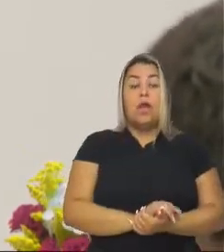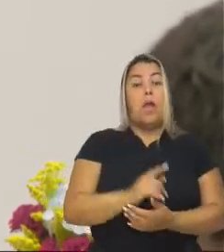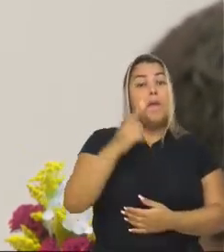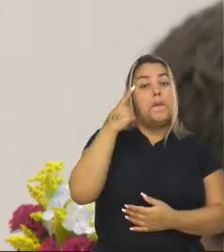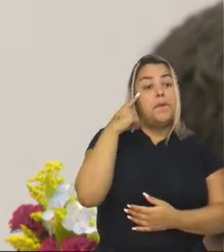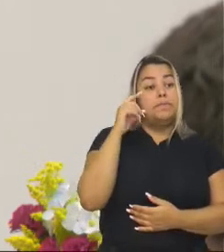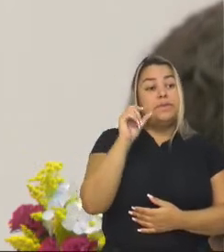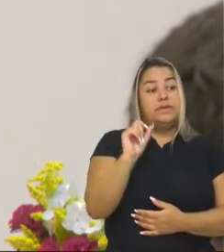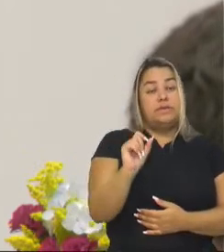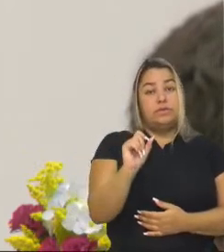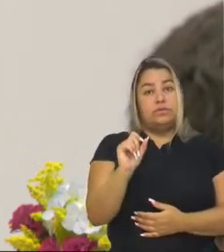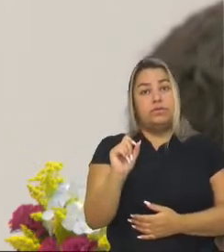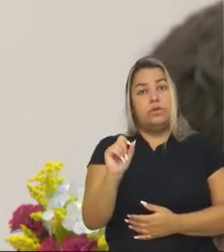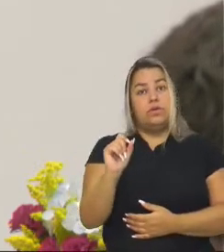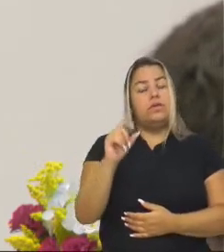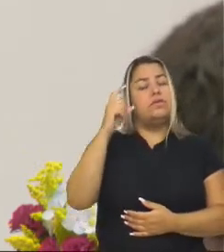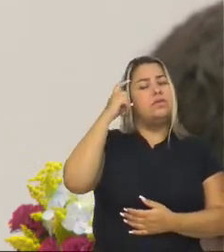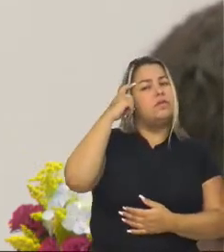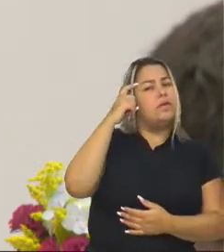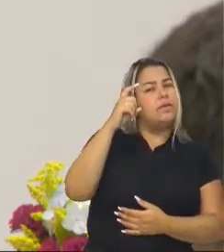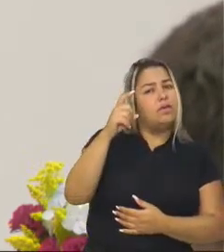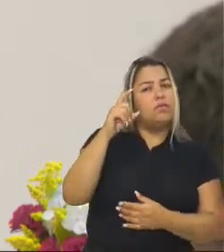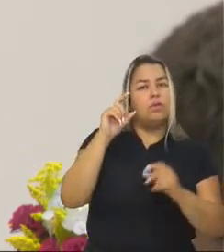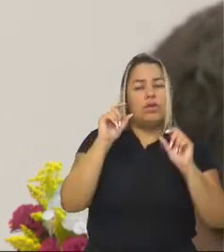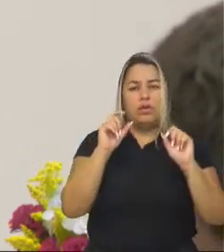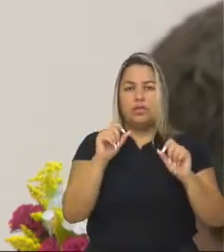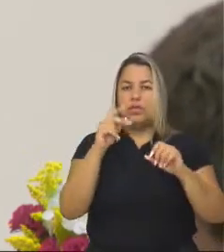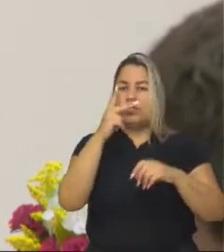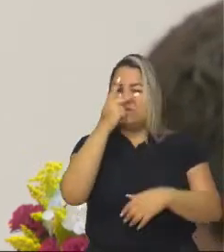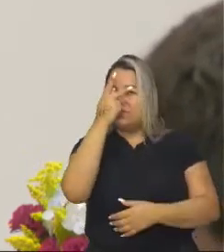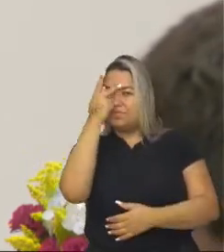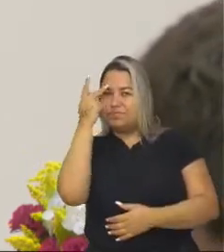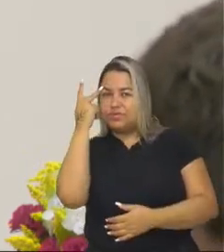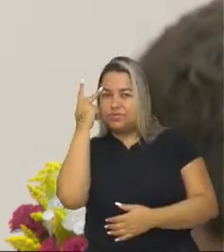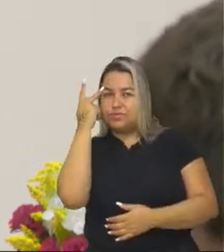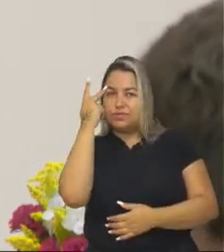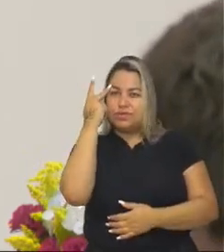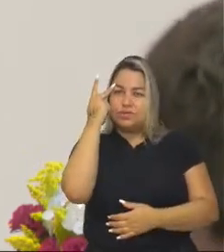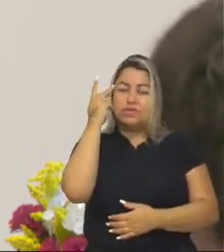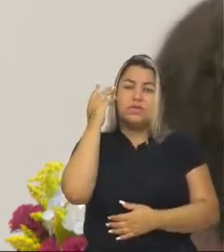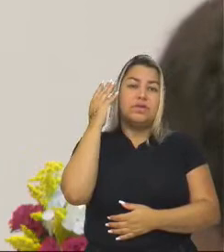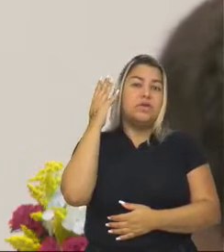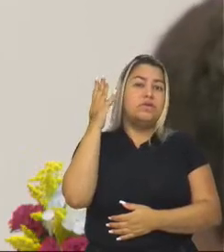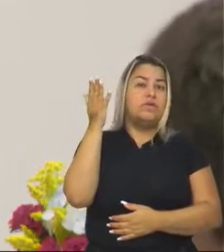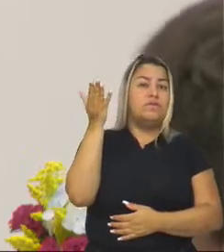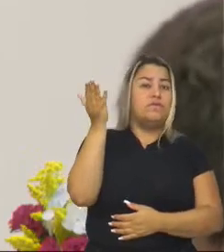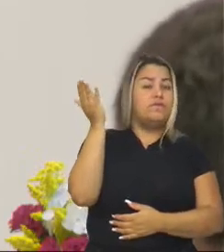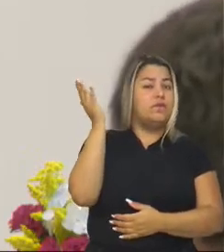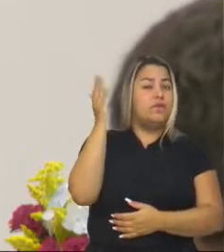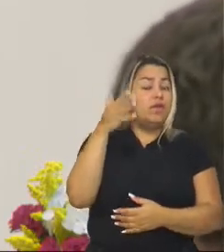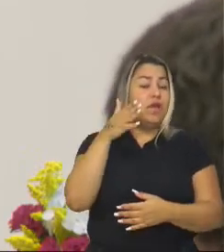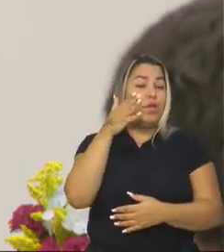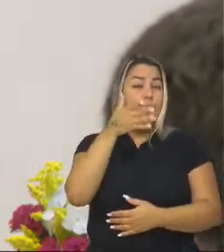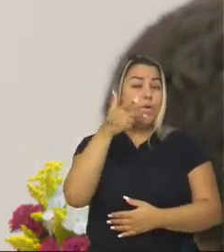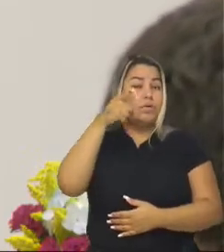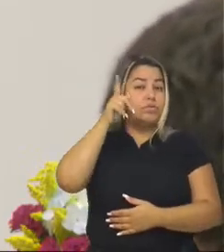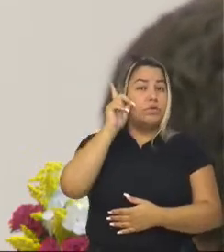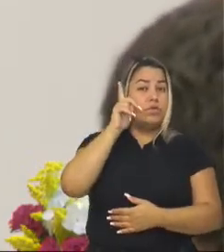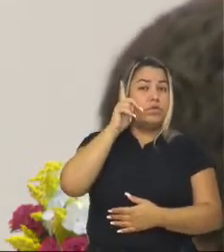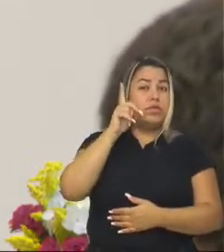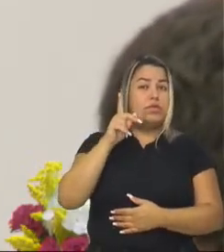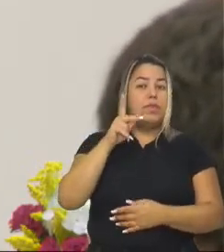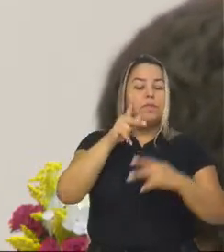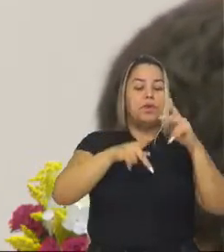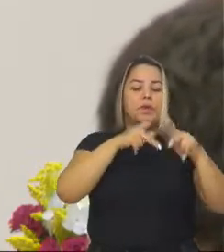pensando nessa ideia, e assim pensando nas pessoas que vieram antes de nós, especialmente na população de